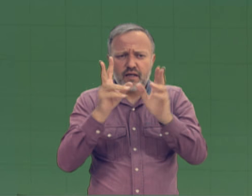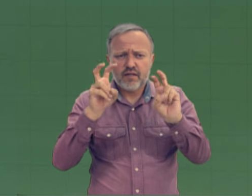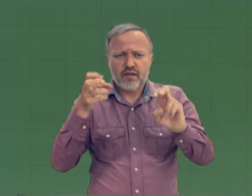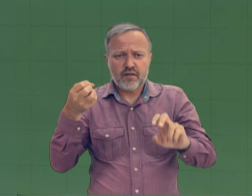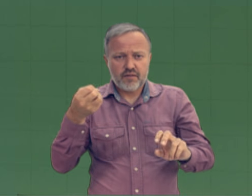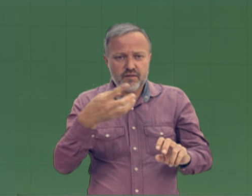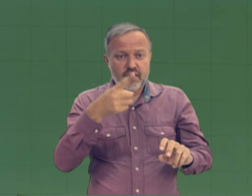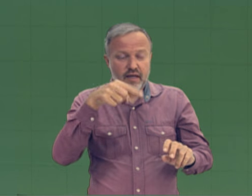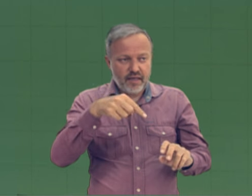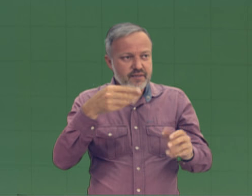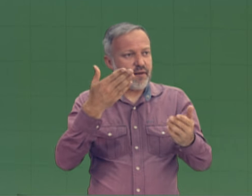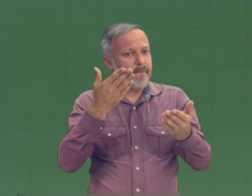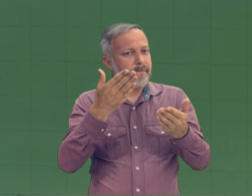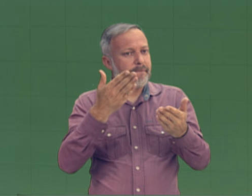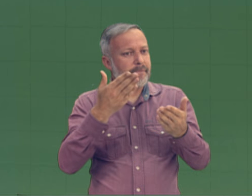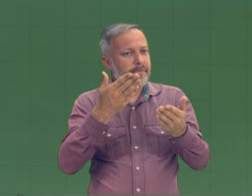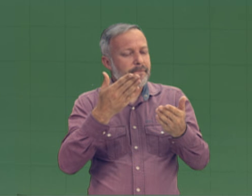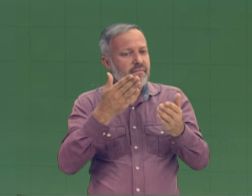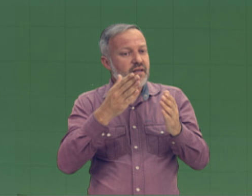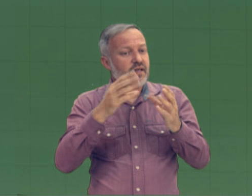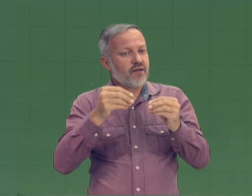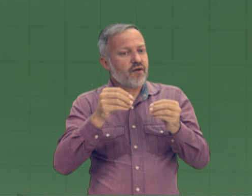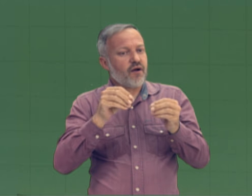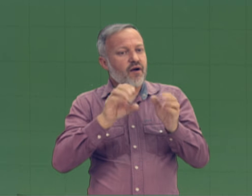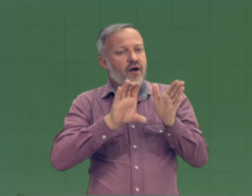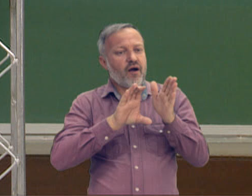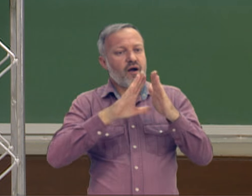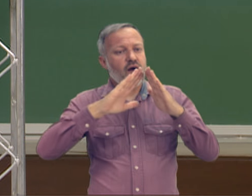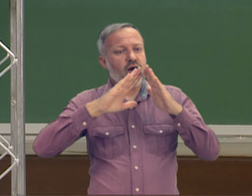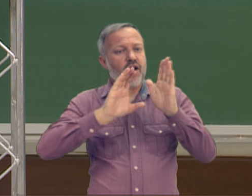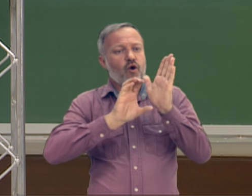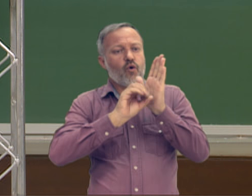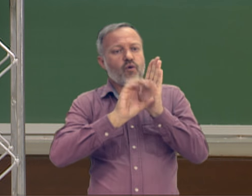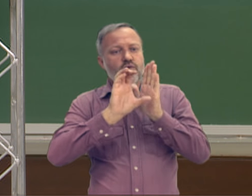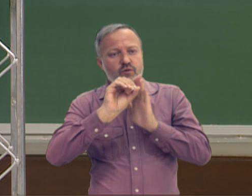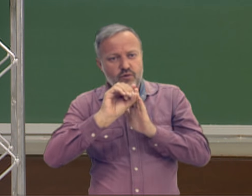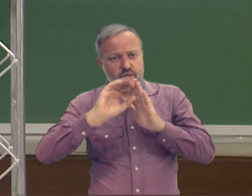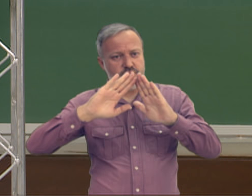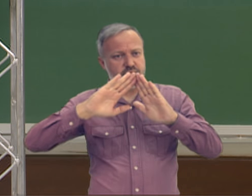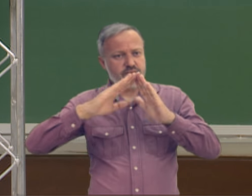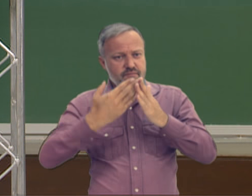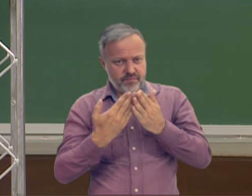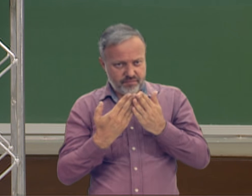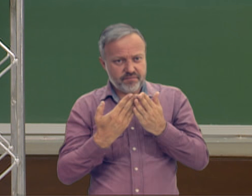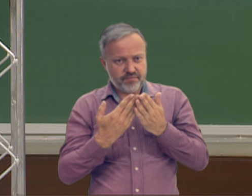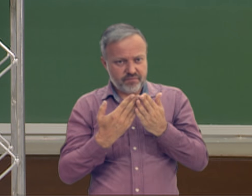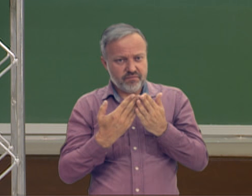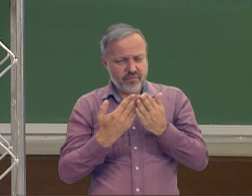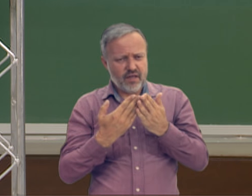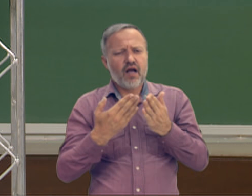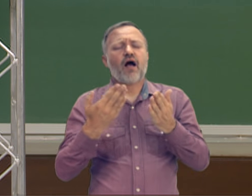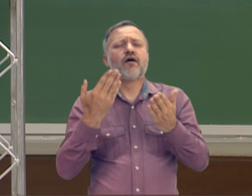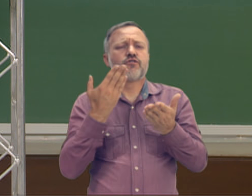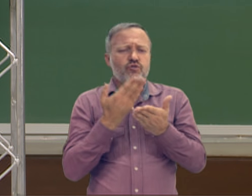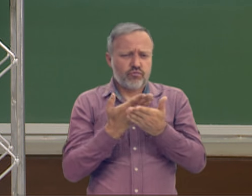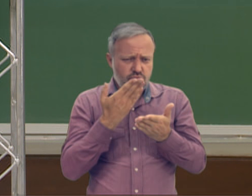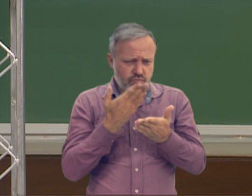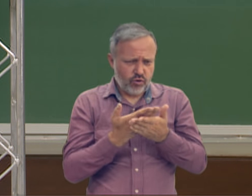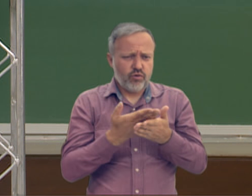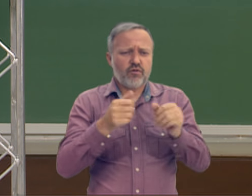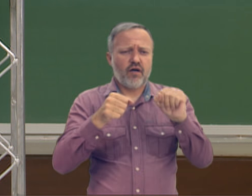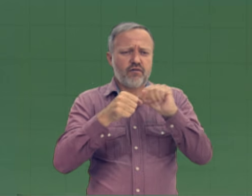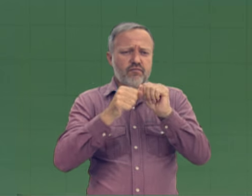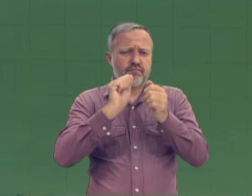esse material estará no Google Classroom. Vocês podem baixar, façam as atividades, pessoal, façam, enviem, perguntem